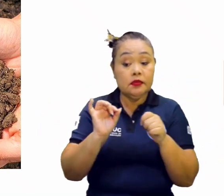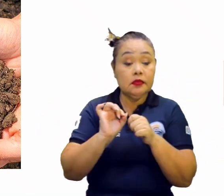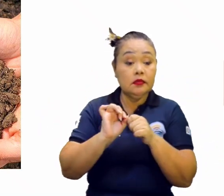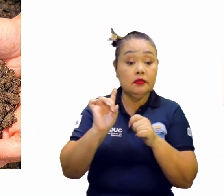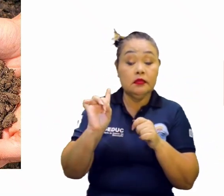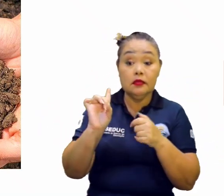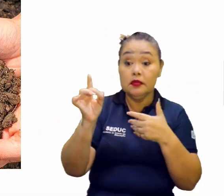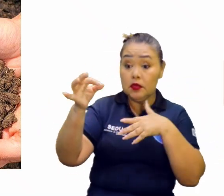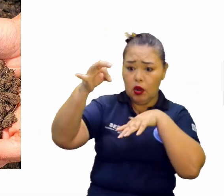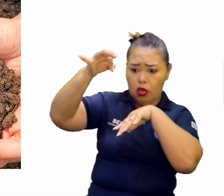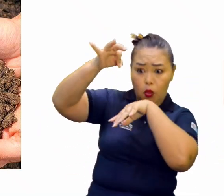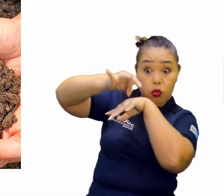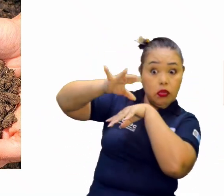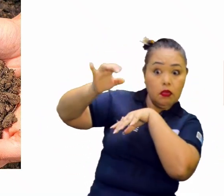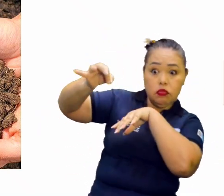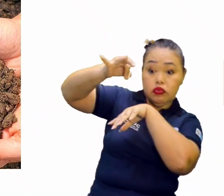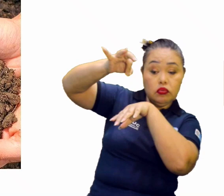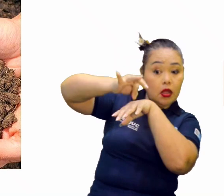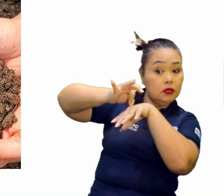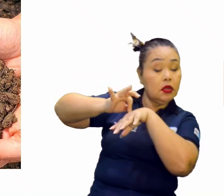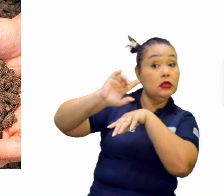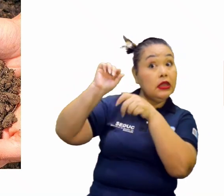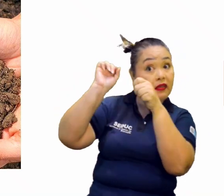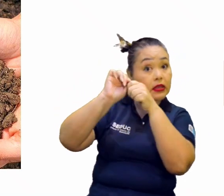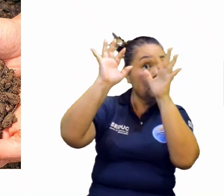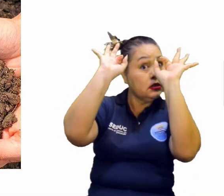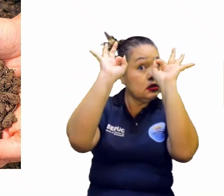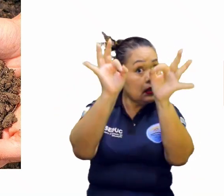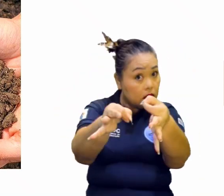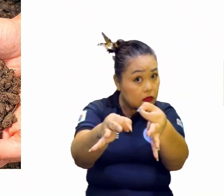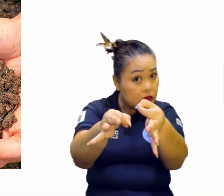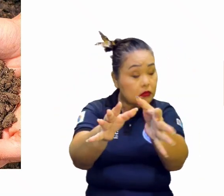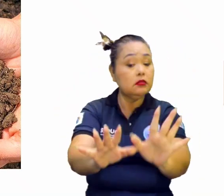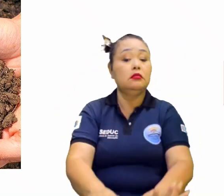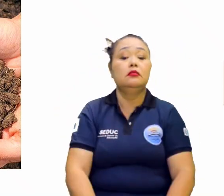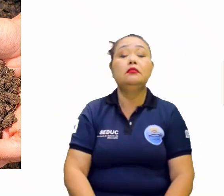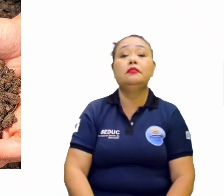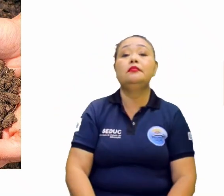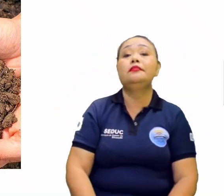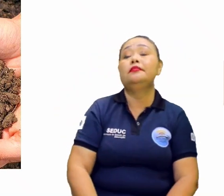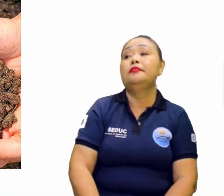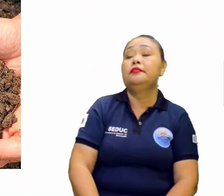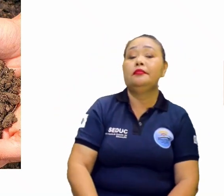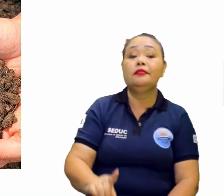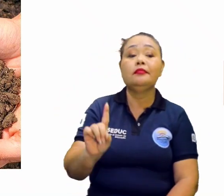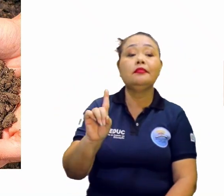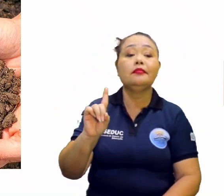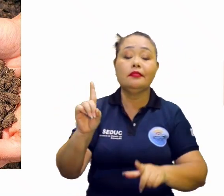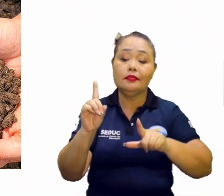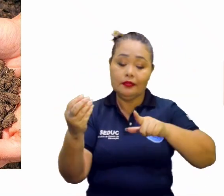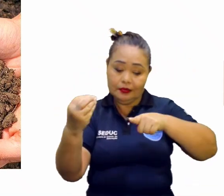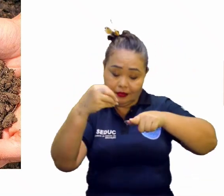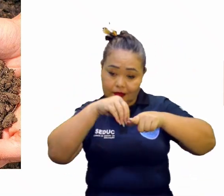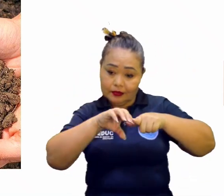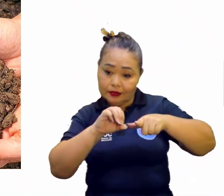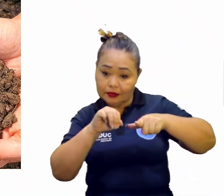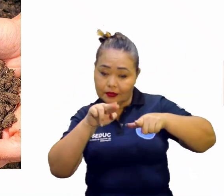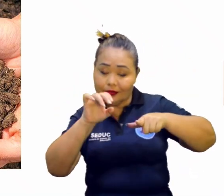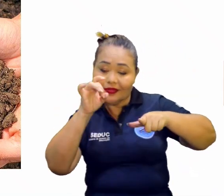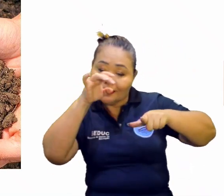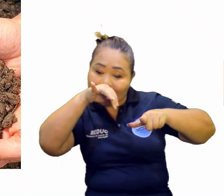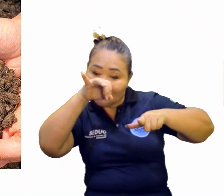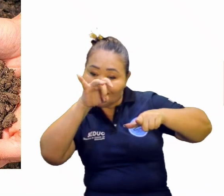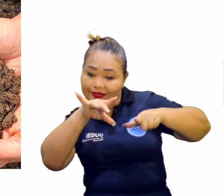não, se você fizer da forma adequada, né? Então, vamos lá, falando da adubação orgânica, consiste na incorporação